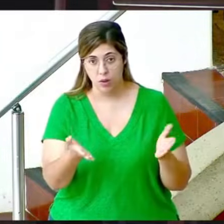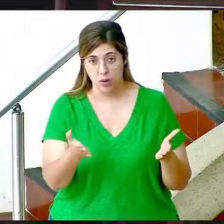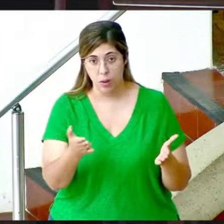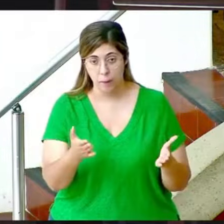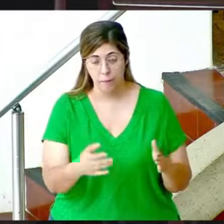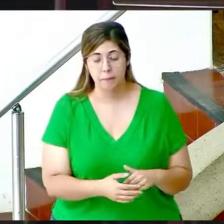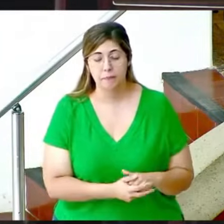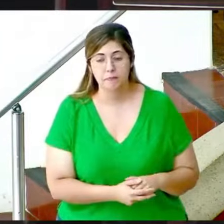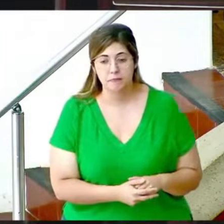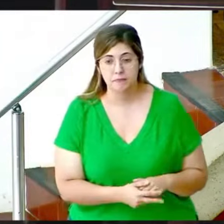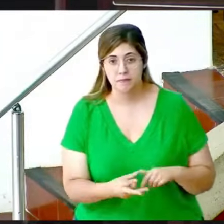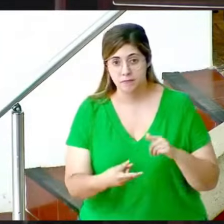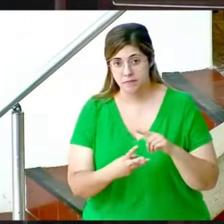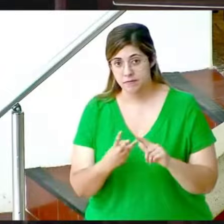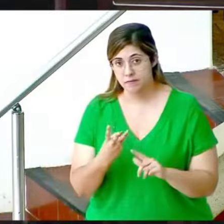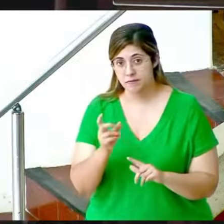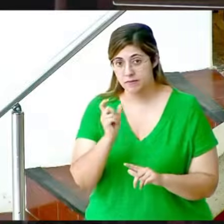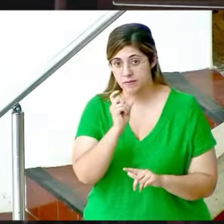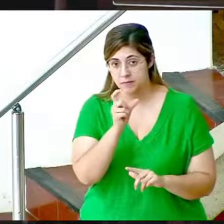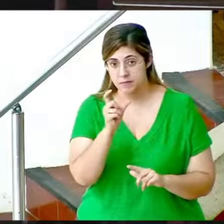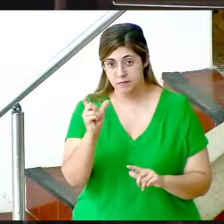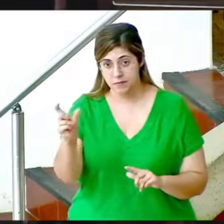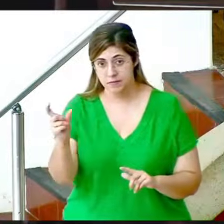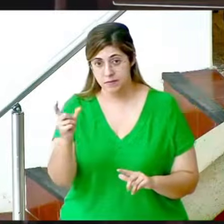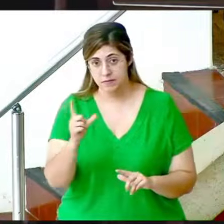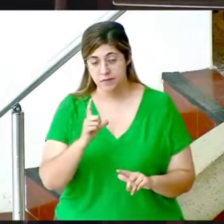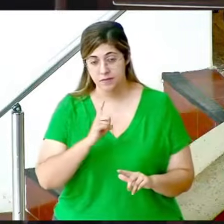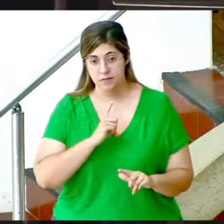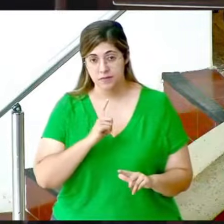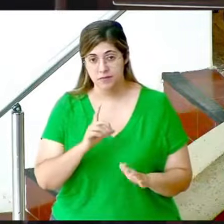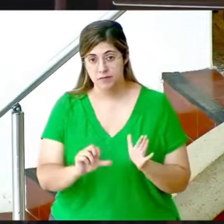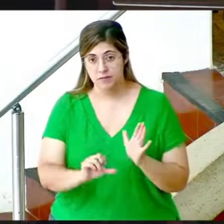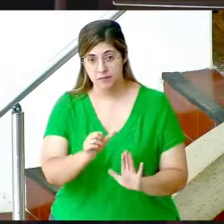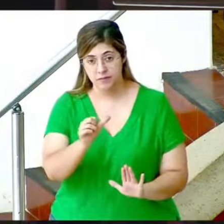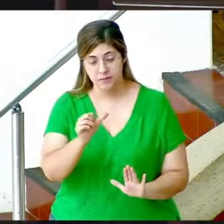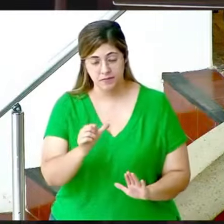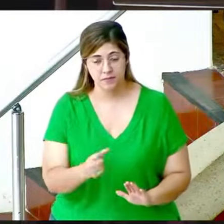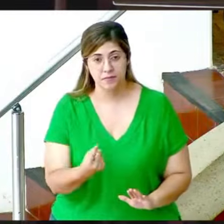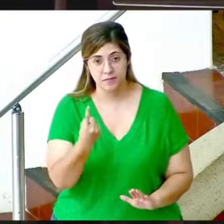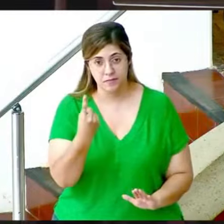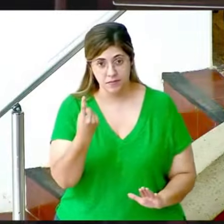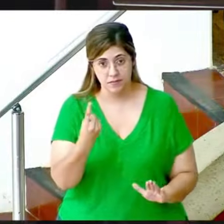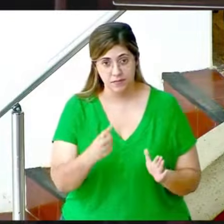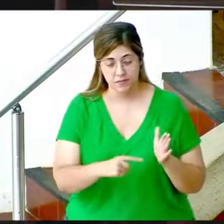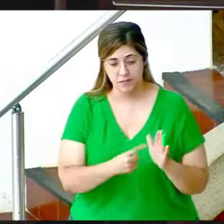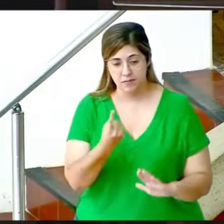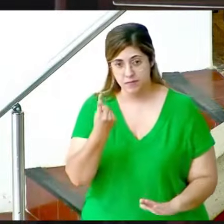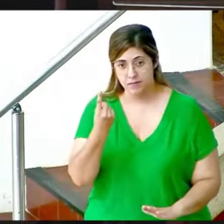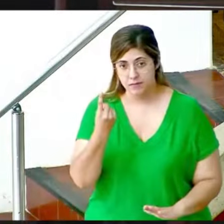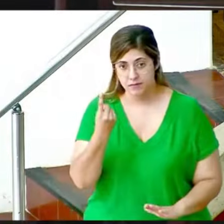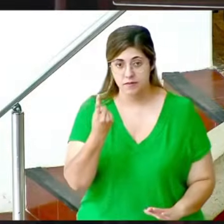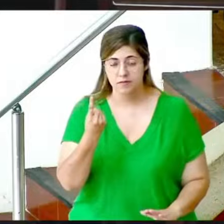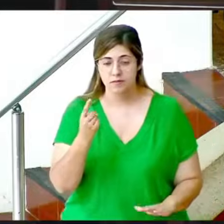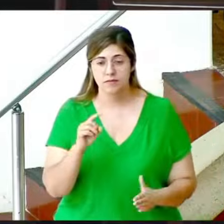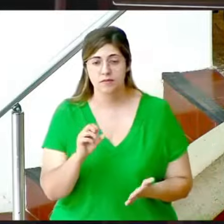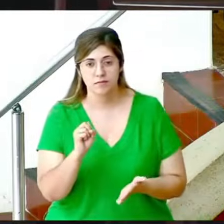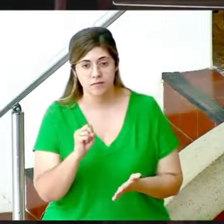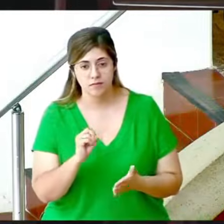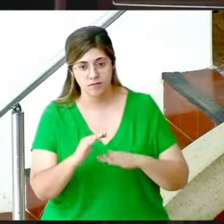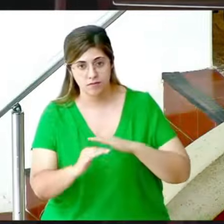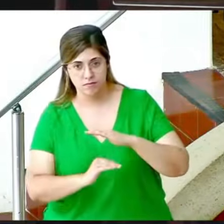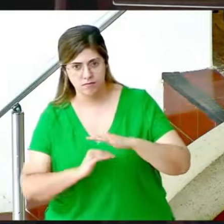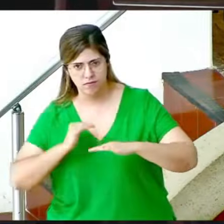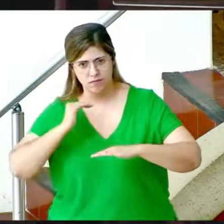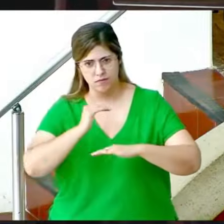as 3 palavrinhas fundamentais aqui. As primeiras. A primeira é sóbrios.